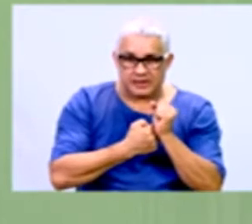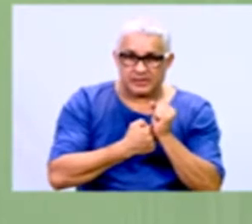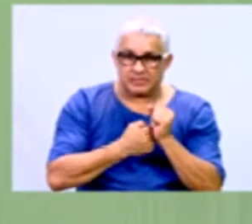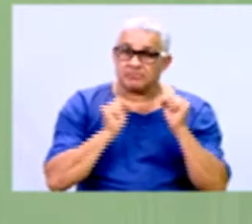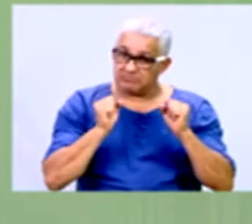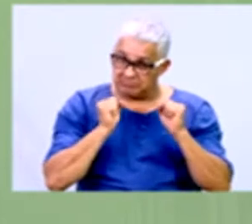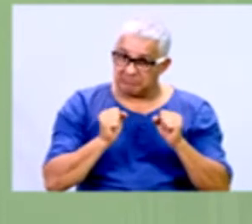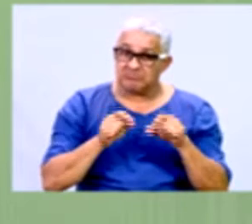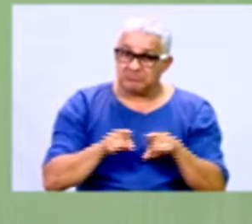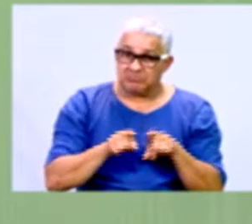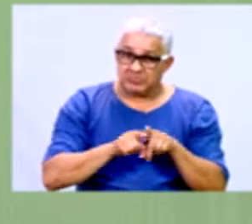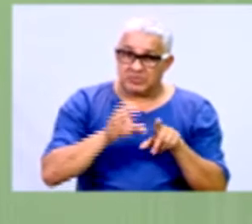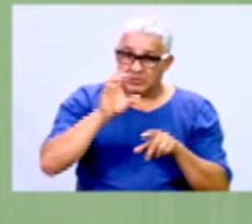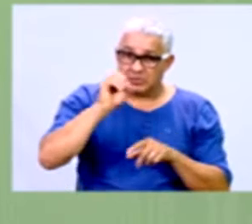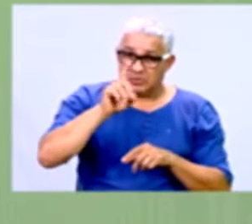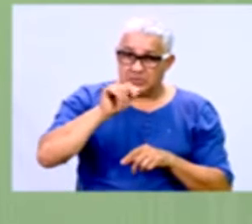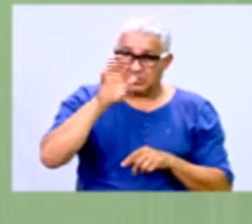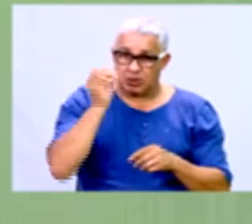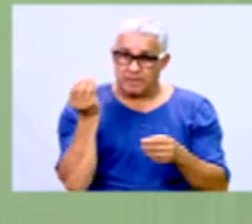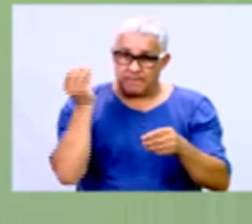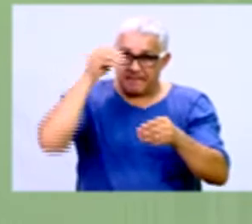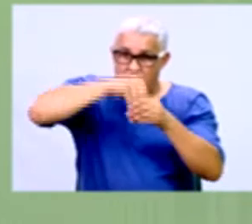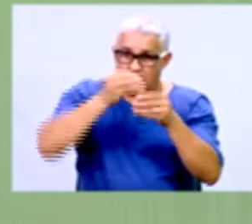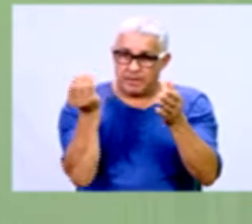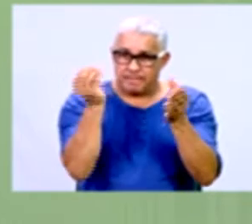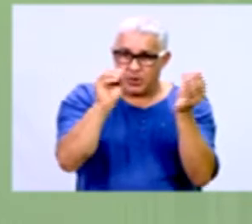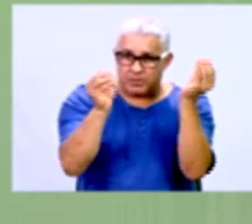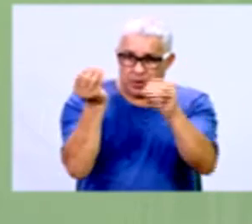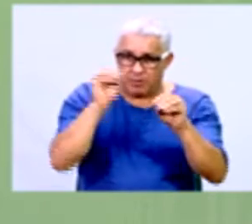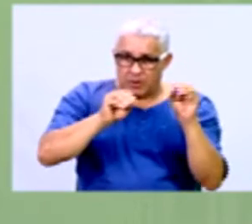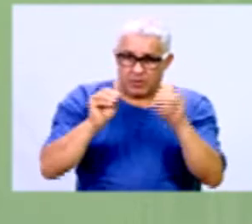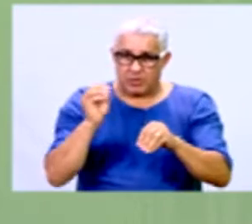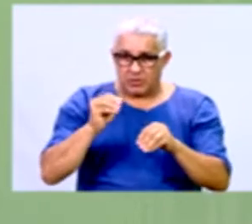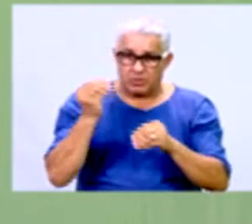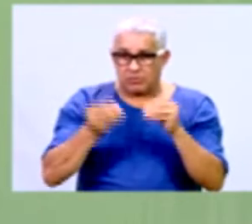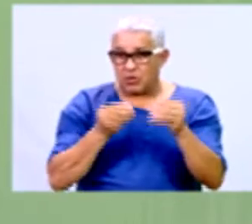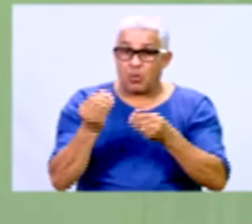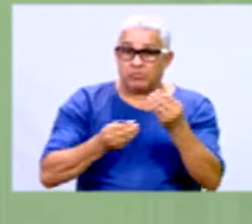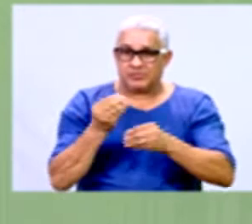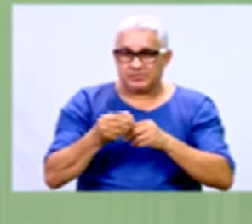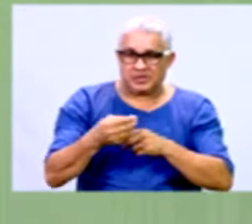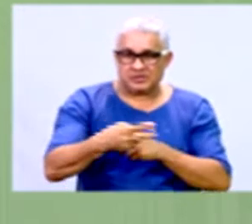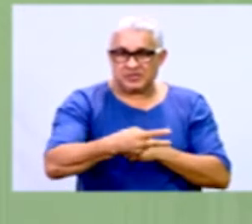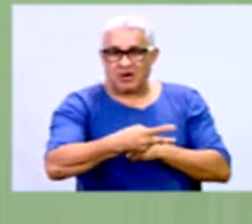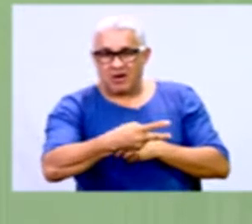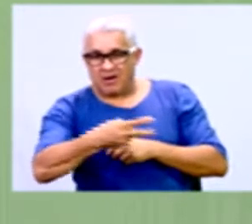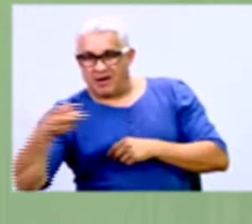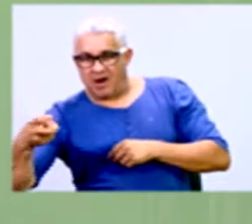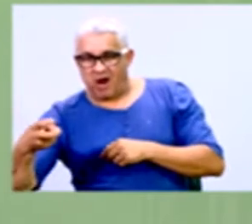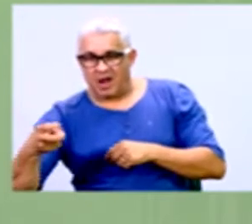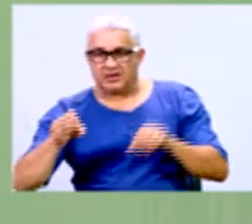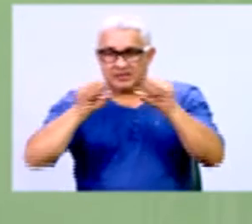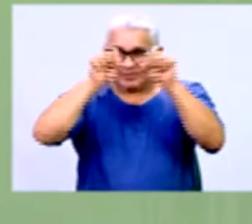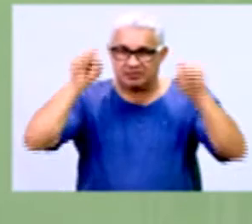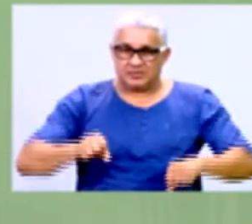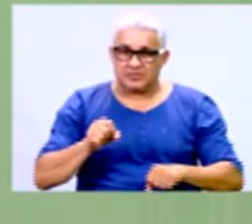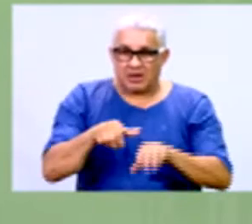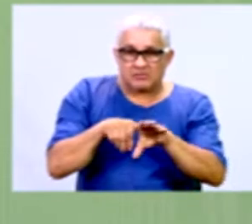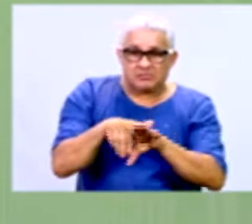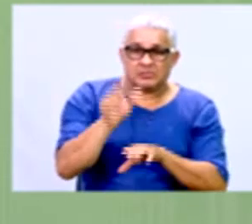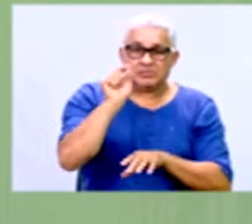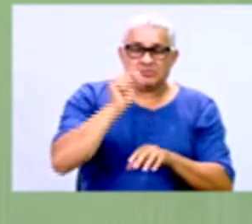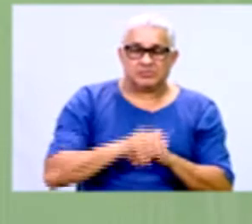receber uma injeção de código, né? Que são as formas de se invadir sistema. Então, normalmente, o que se aconselha, né?